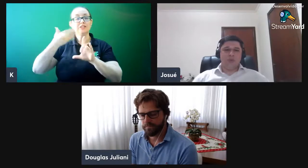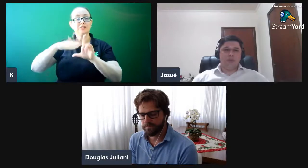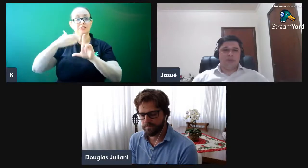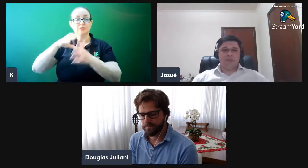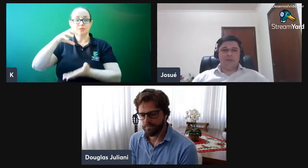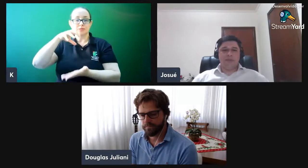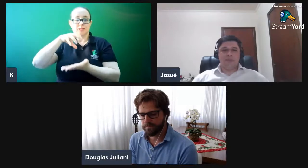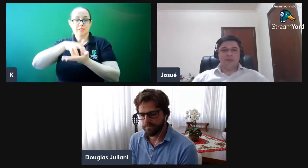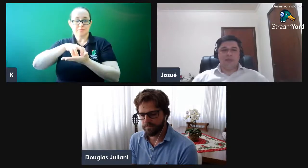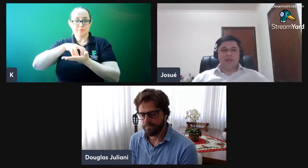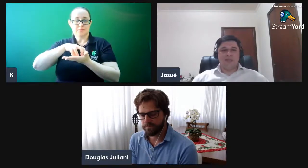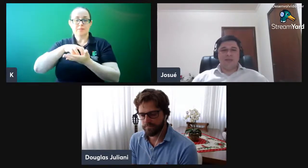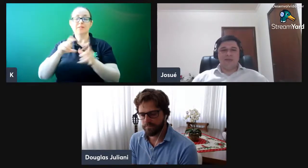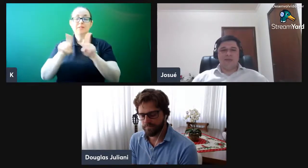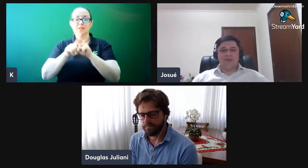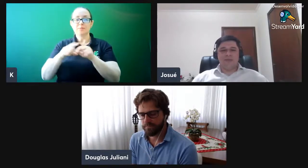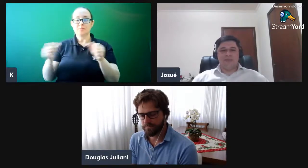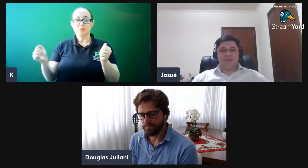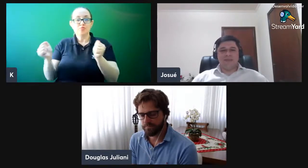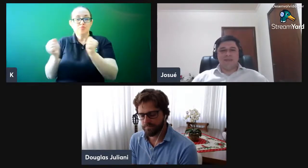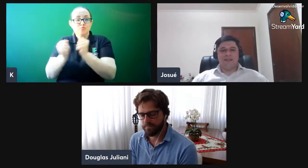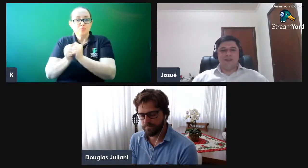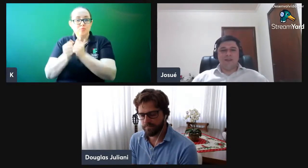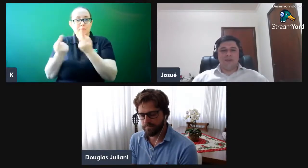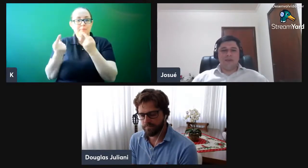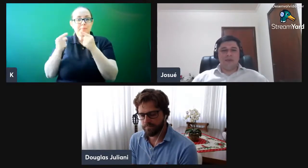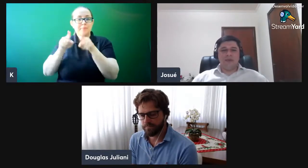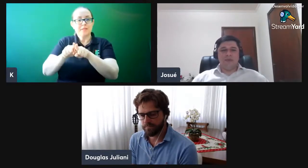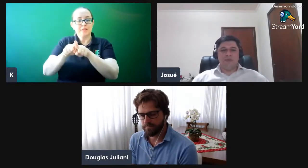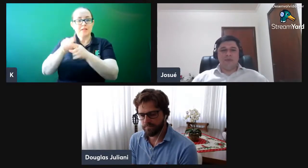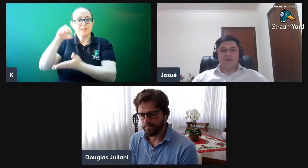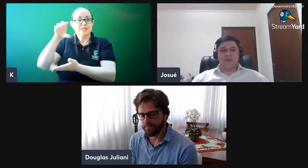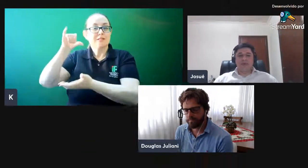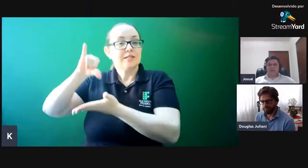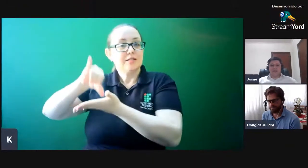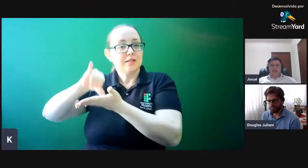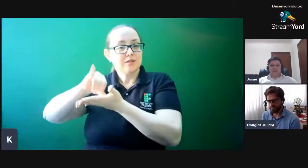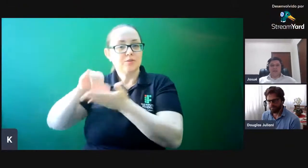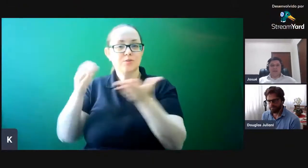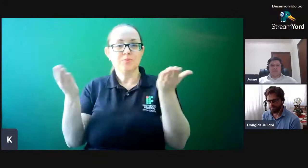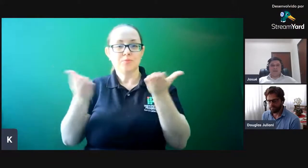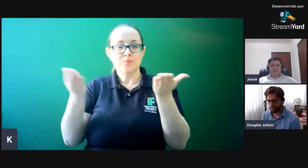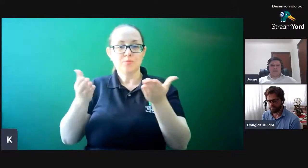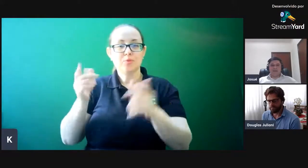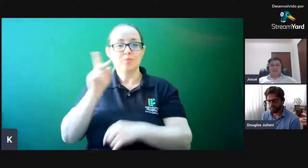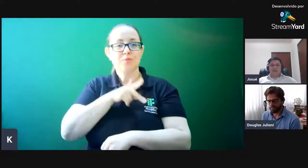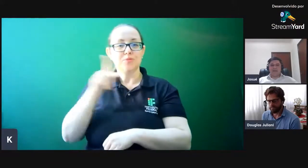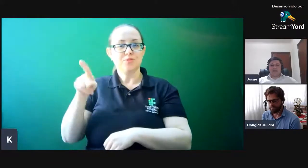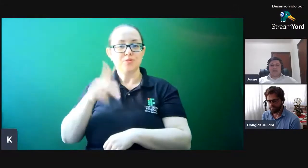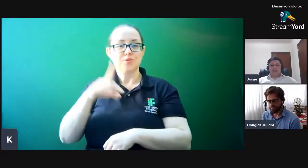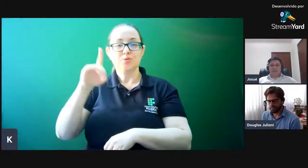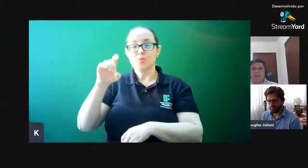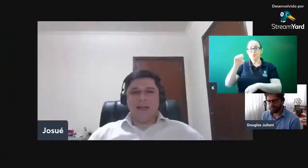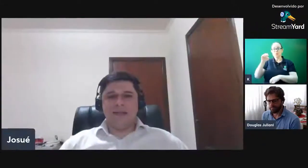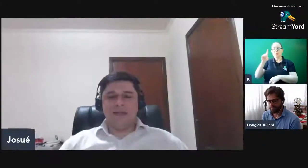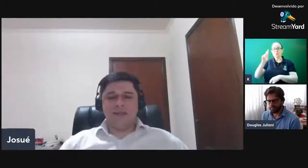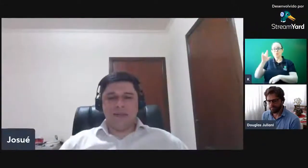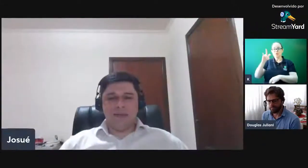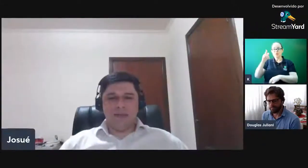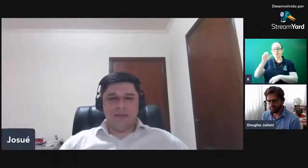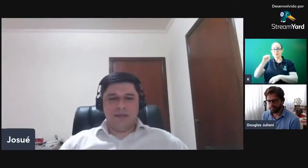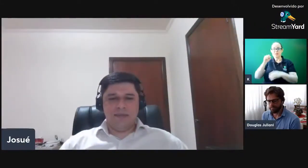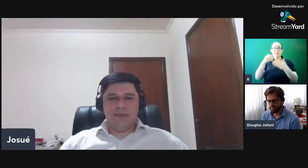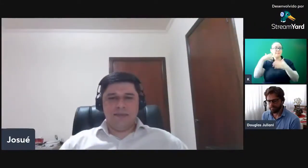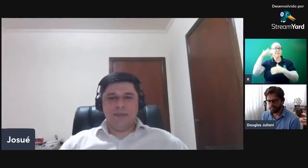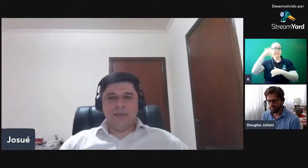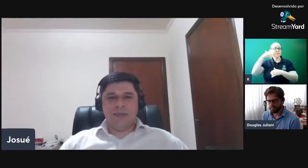que junto com o Campus do Centro organizou esse evento, convidou, então, o professor Douglas para vir fazer a abertura e trazer essa palestra de